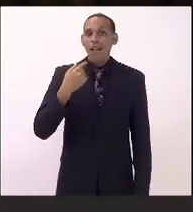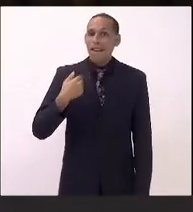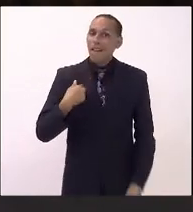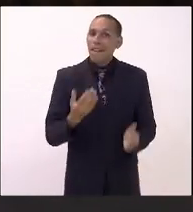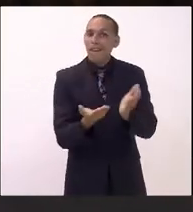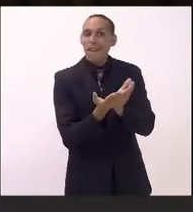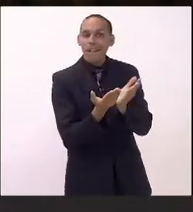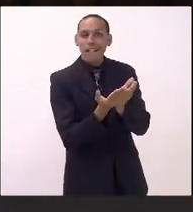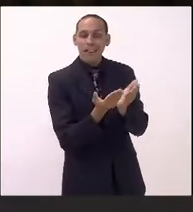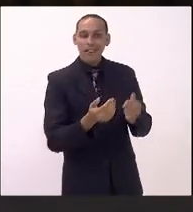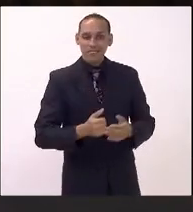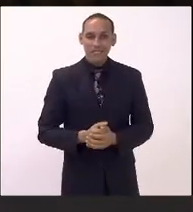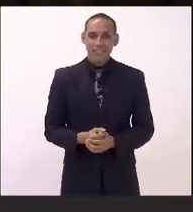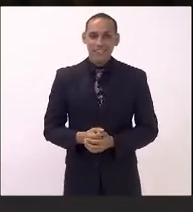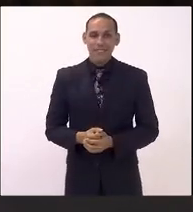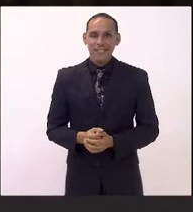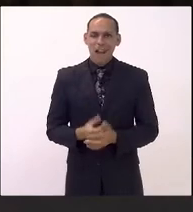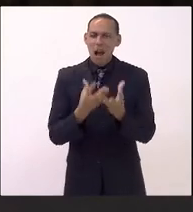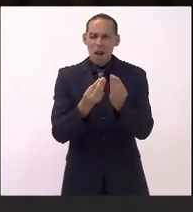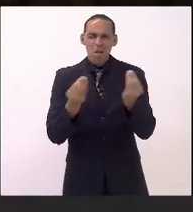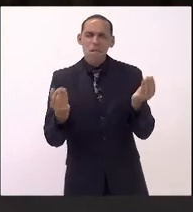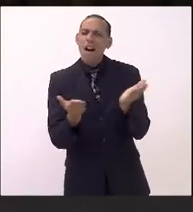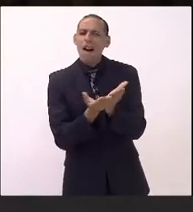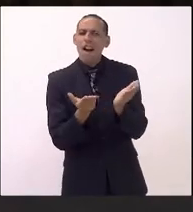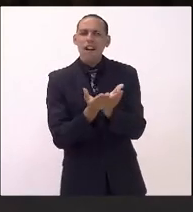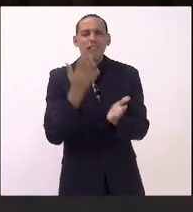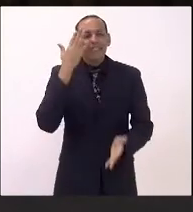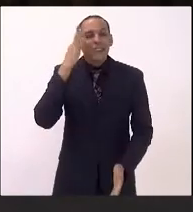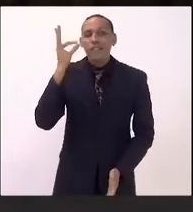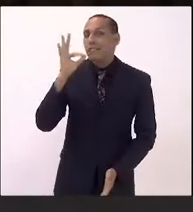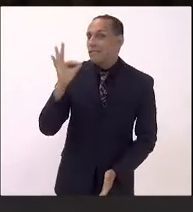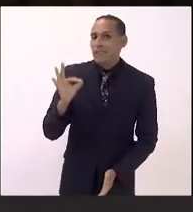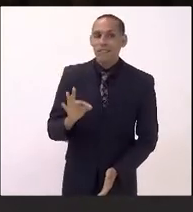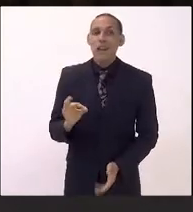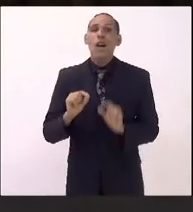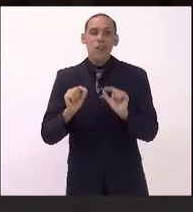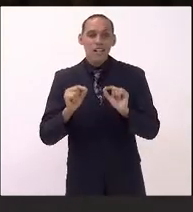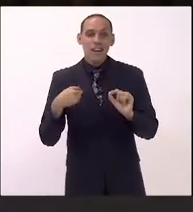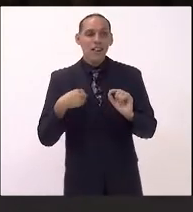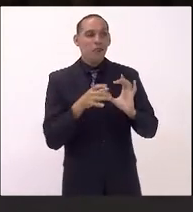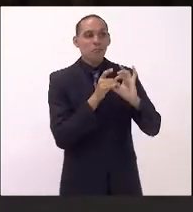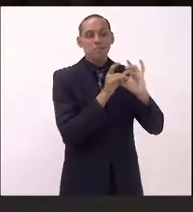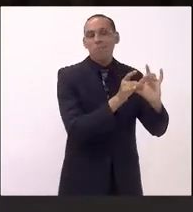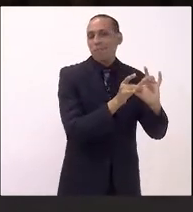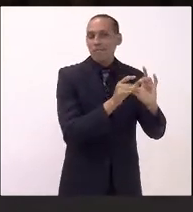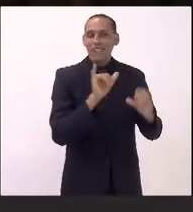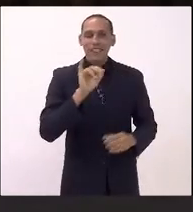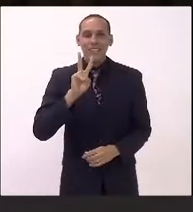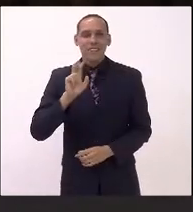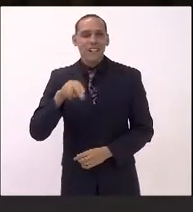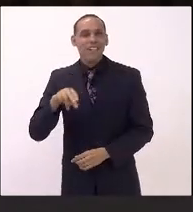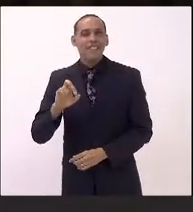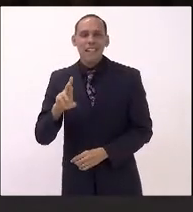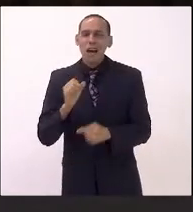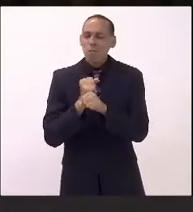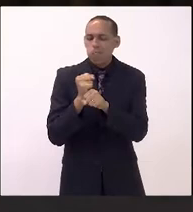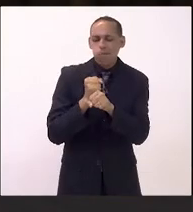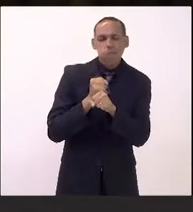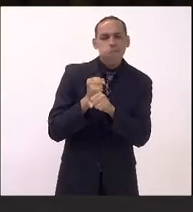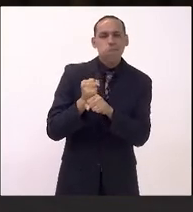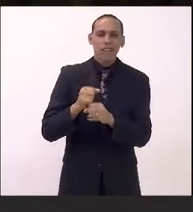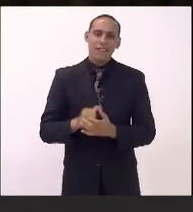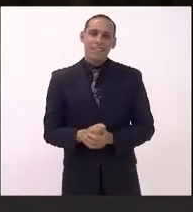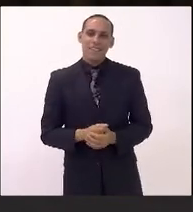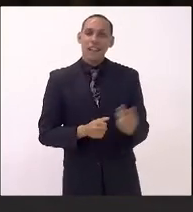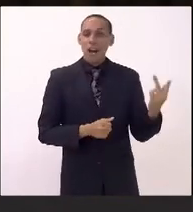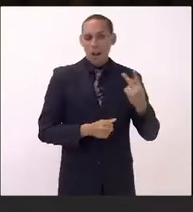evangélica. Muitos evangélicos não compreendem a minha relação com Ivani, de longa data. Nós